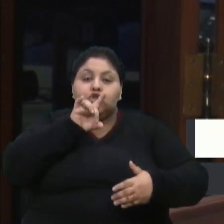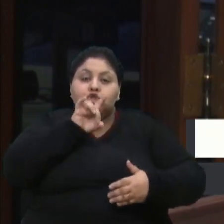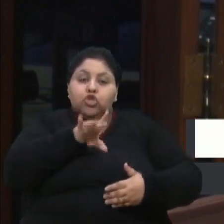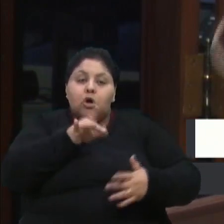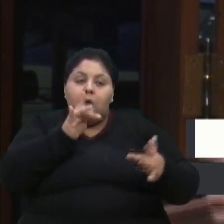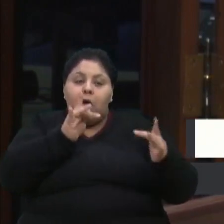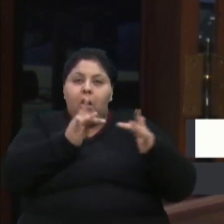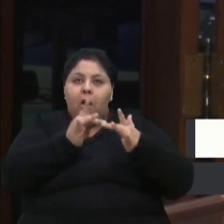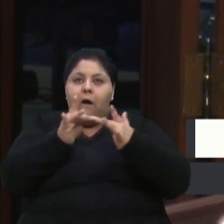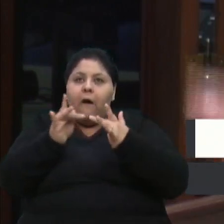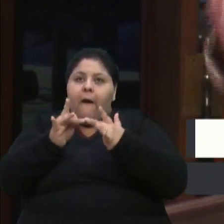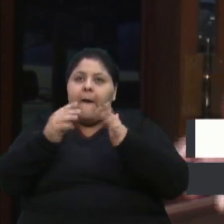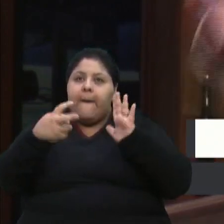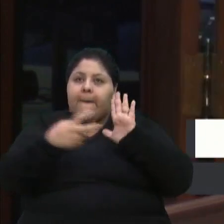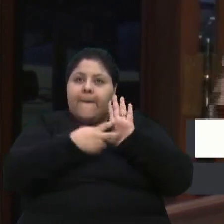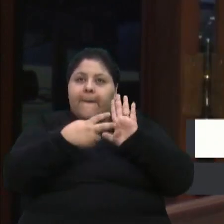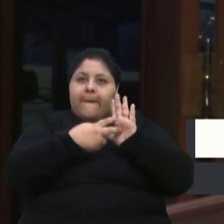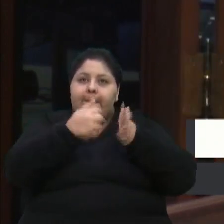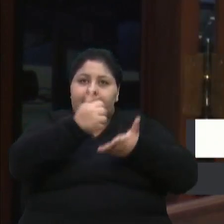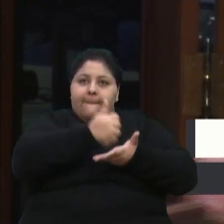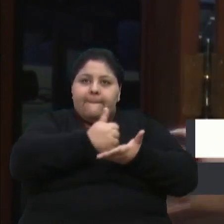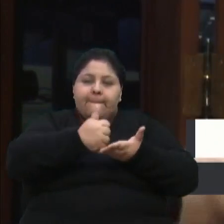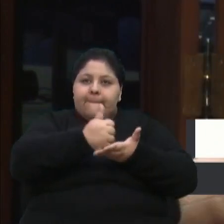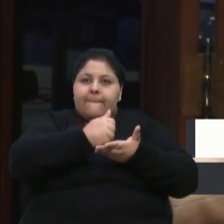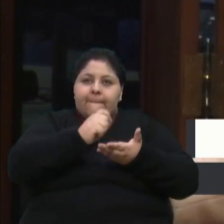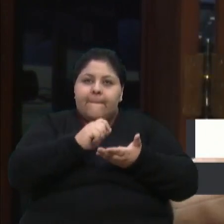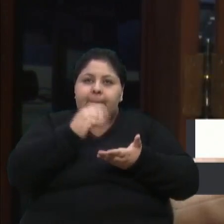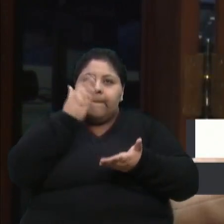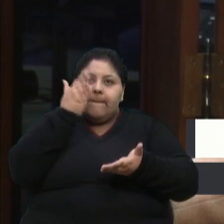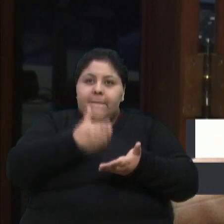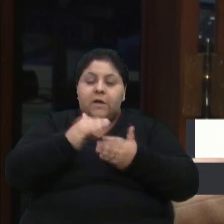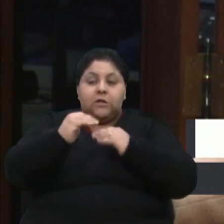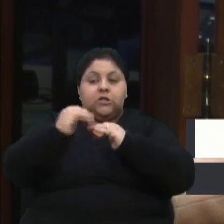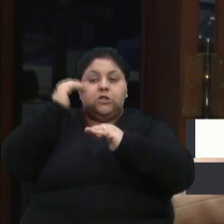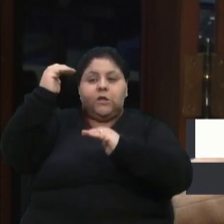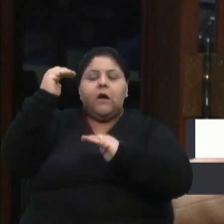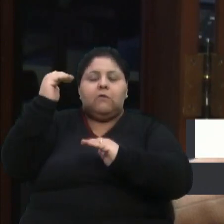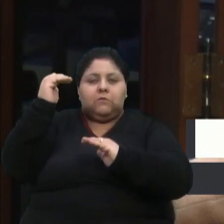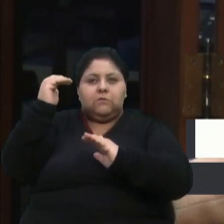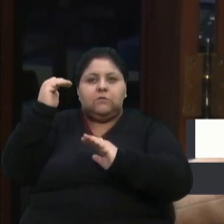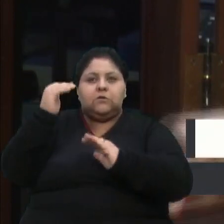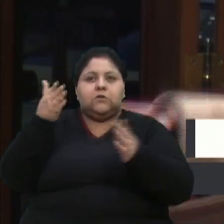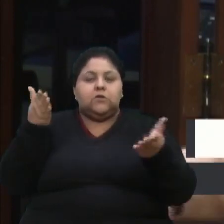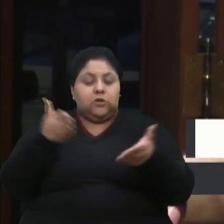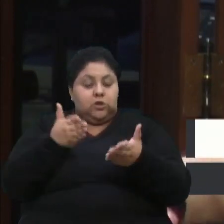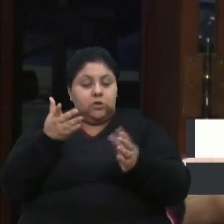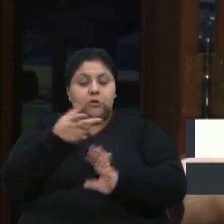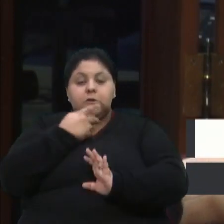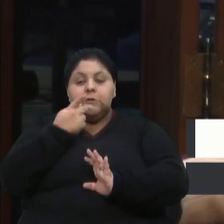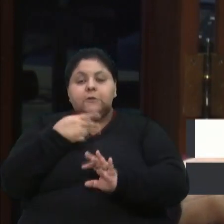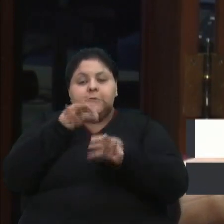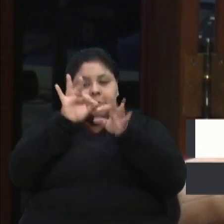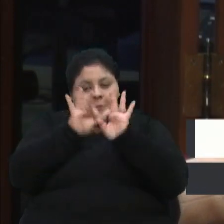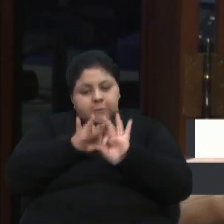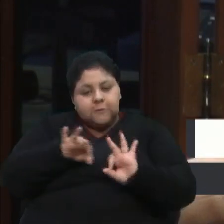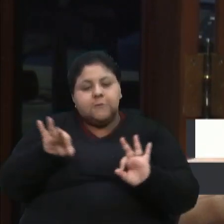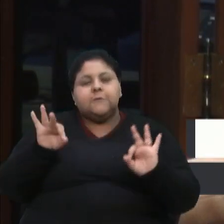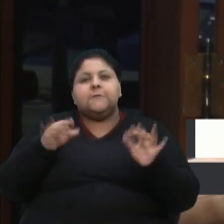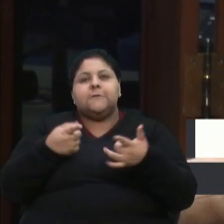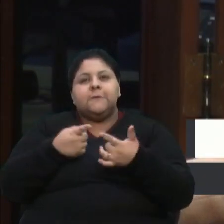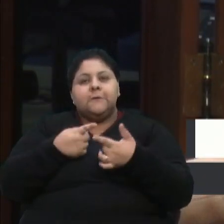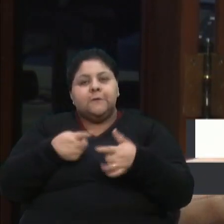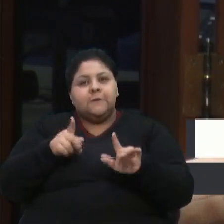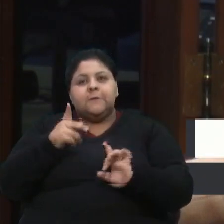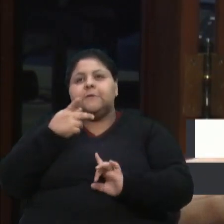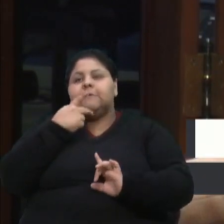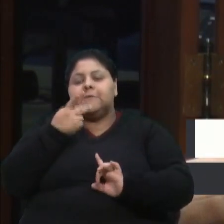à atenção básica e à média e alta complexidade. Então, hoje é uma fala simples, mas é uma fala